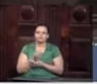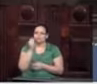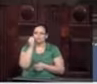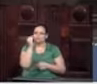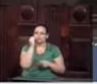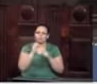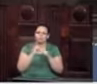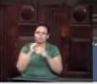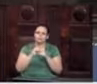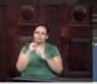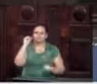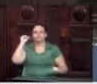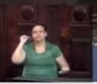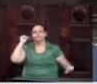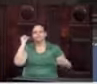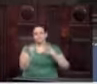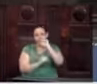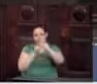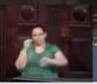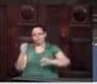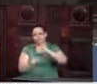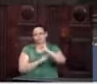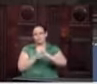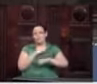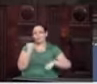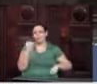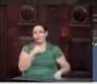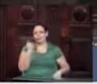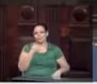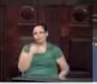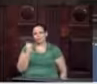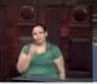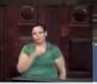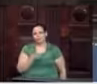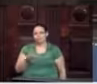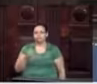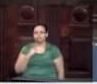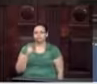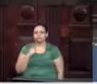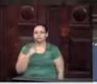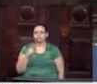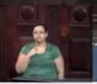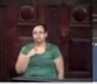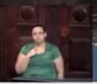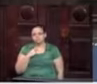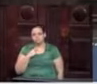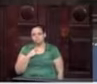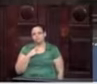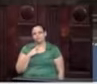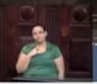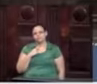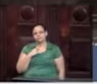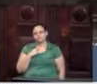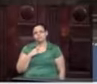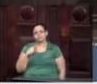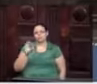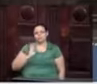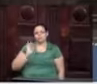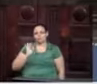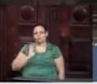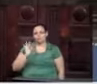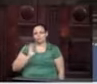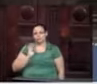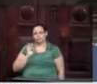tentando fazer uma reformulação. Além das mortes, nós temos a inviabilização do